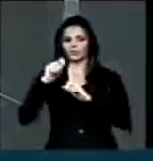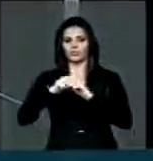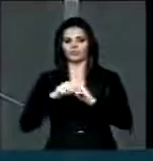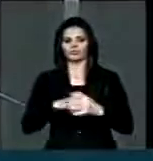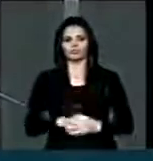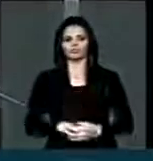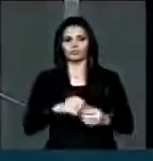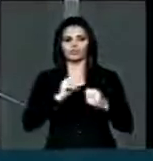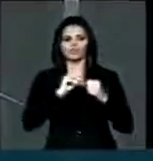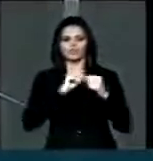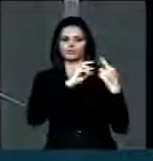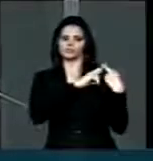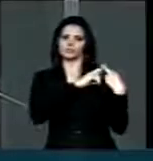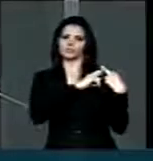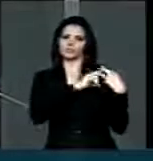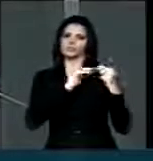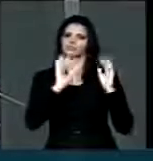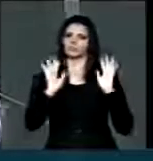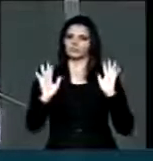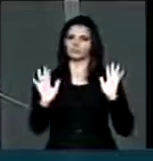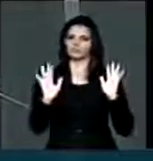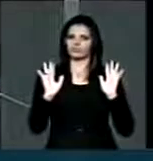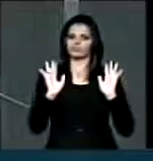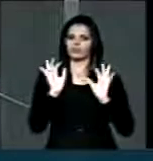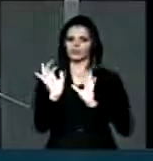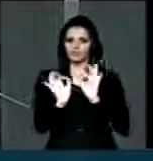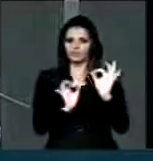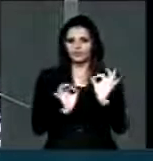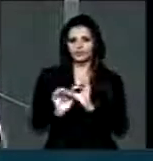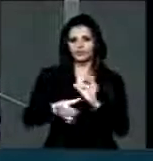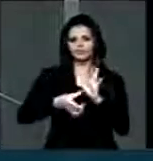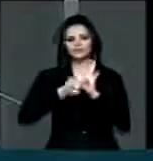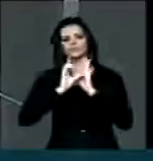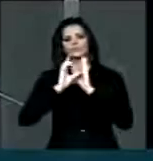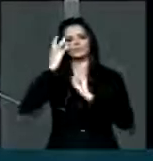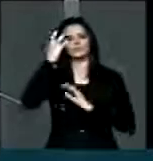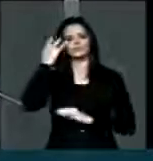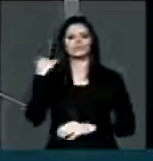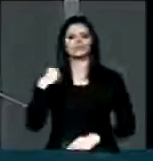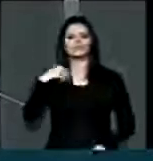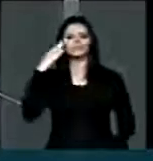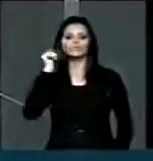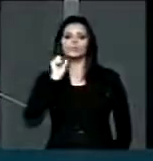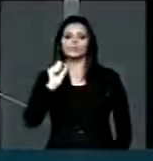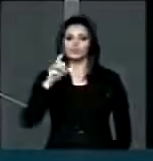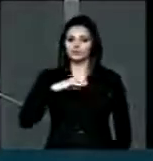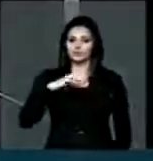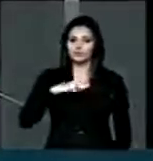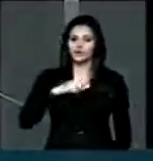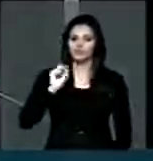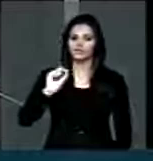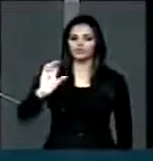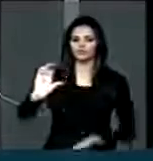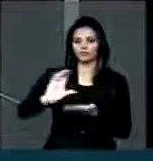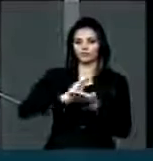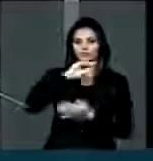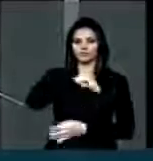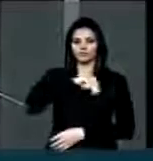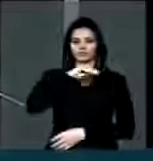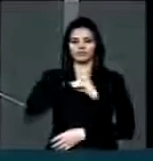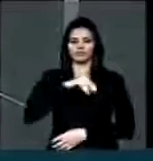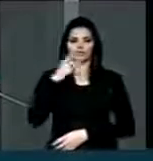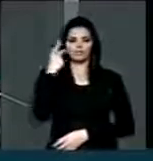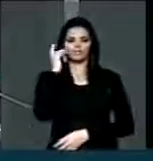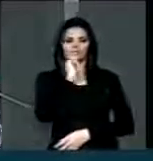faço com muita responsabilidade. Eu me planejo, eu sei o que tenho, o que ganhei, o que vou receber, para